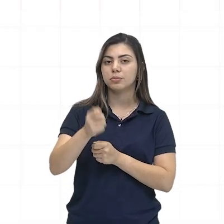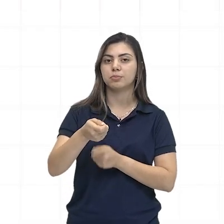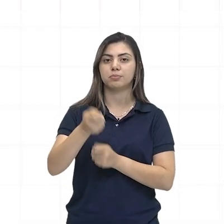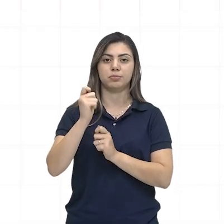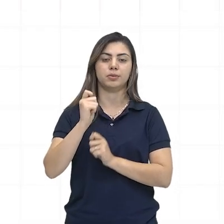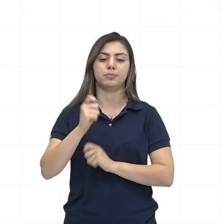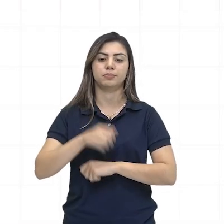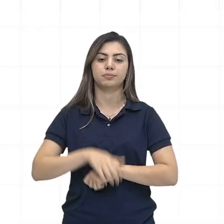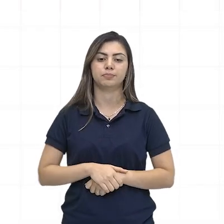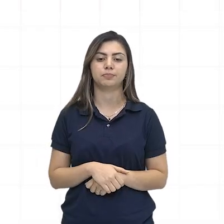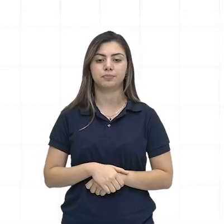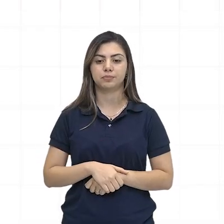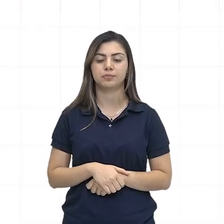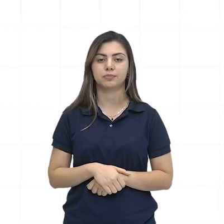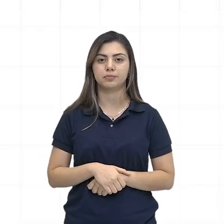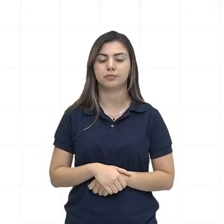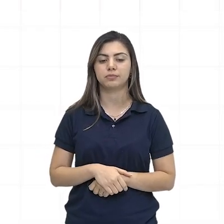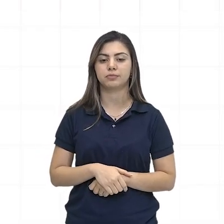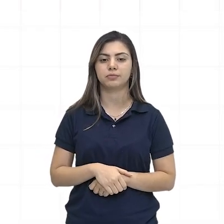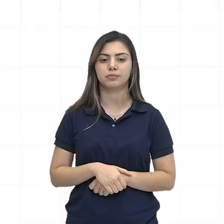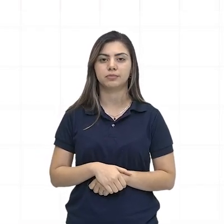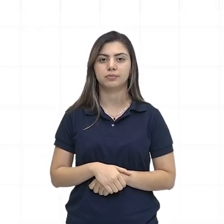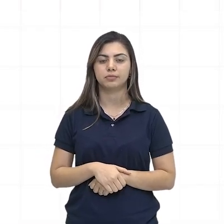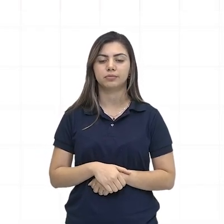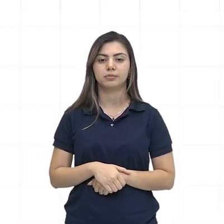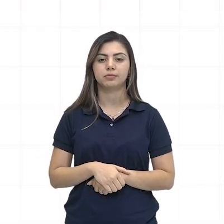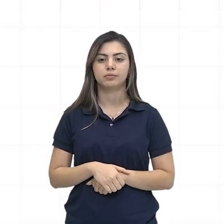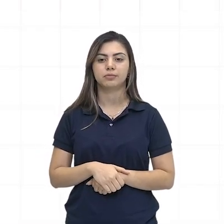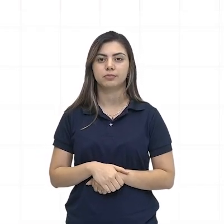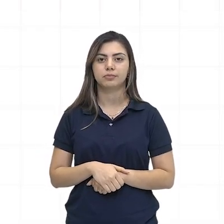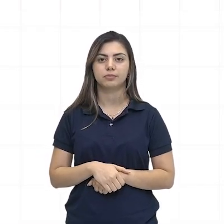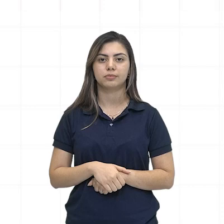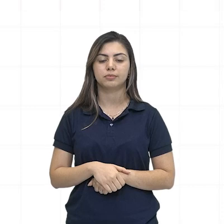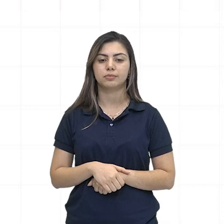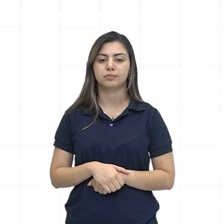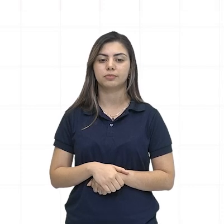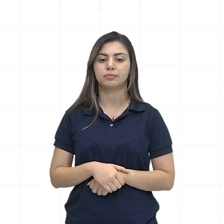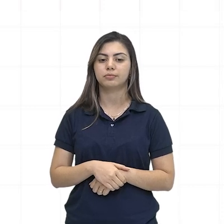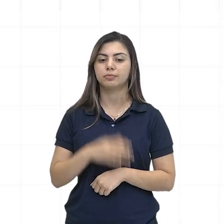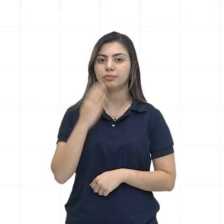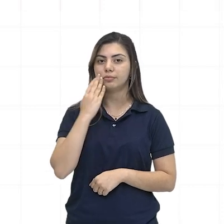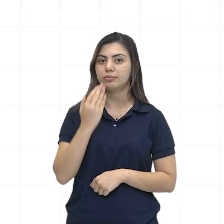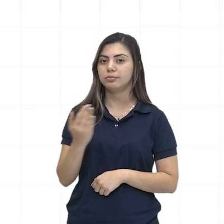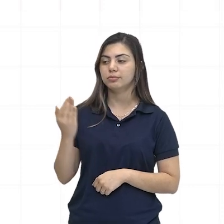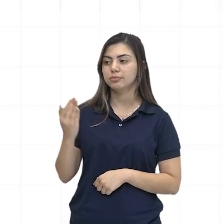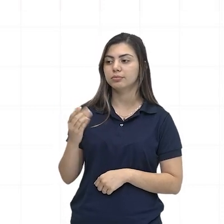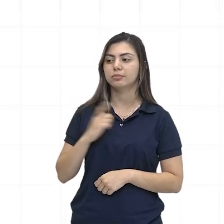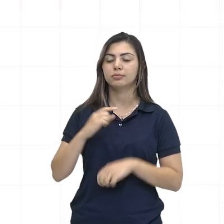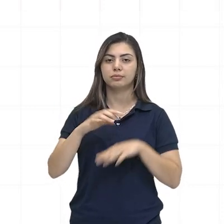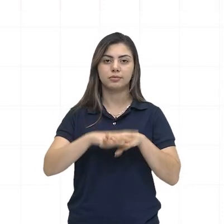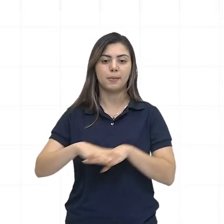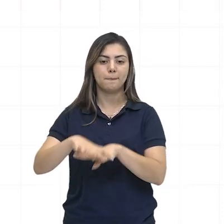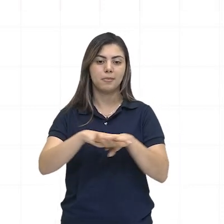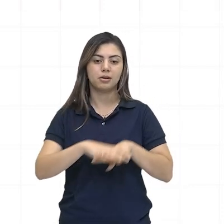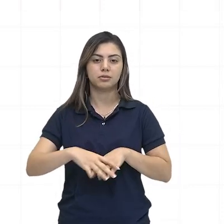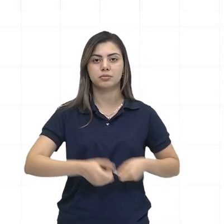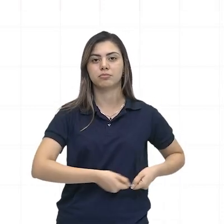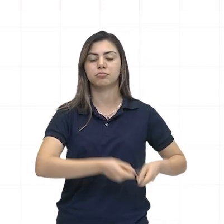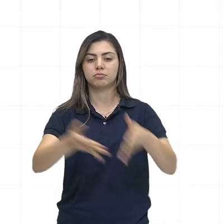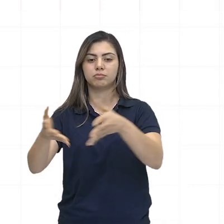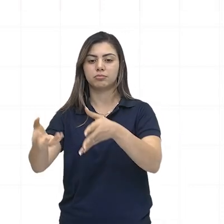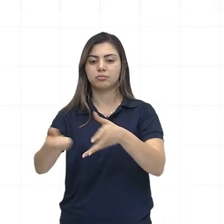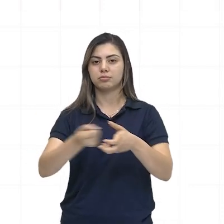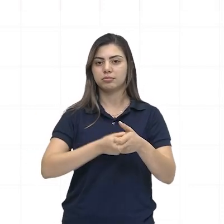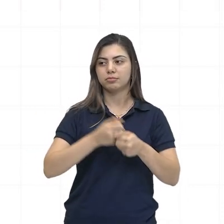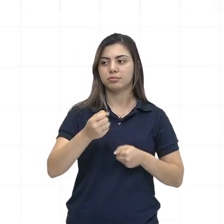né, que são as nossas classes, né, pesca com malhadeira, pesca com